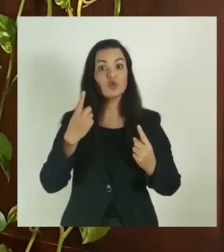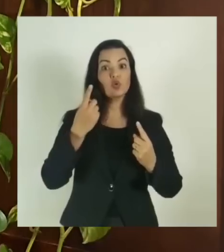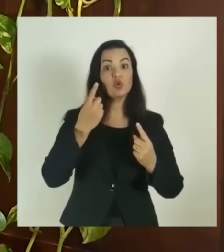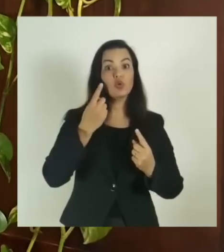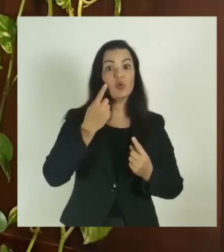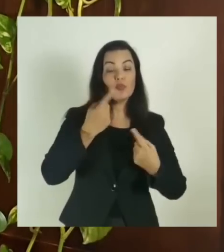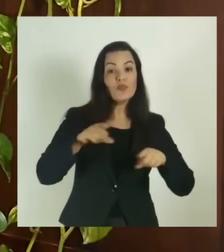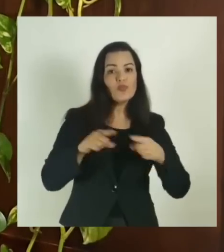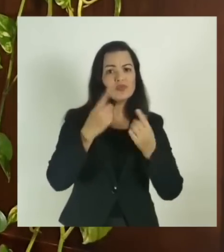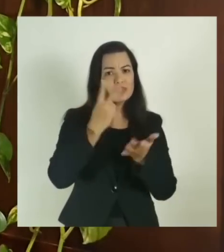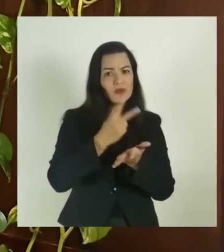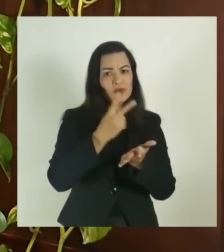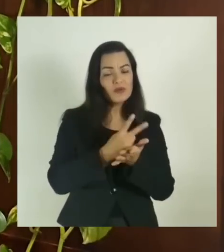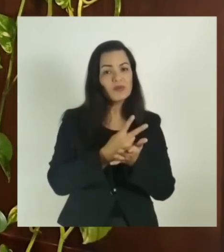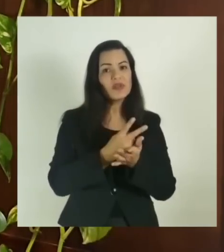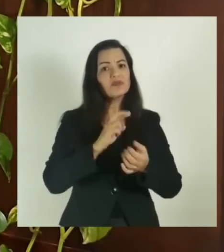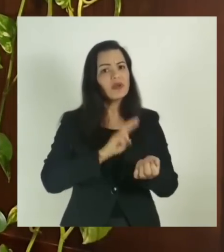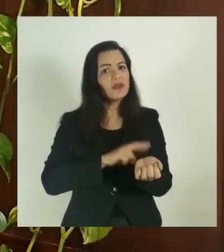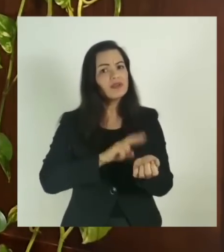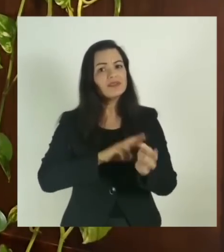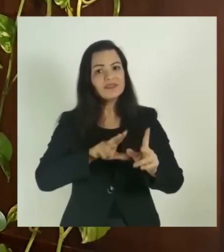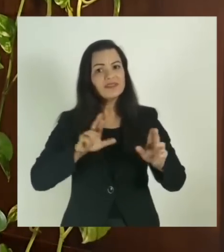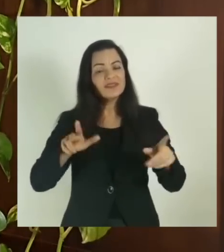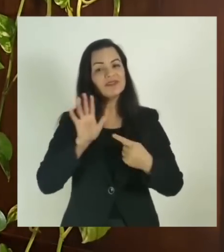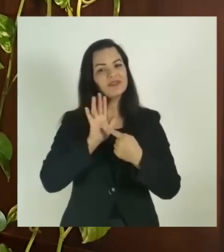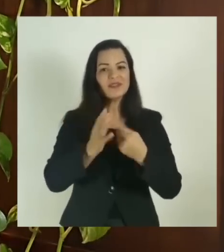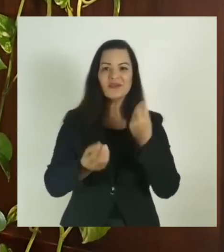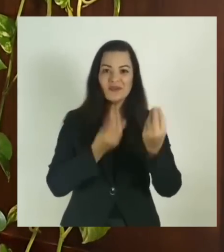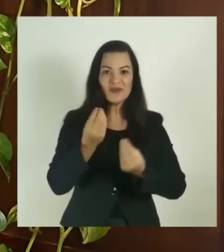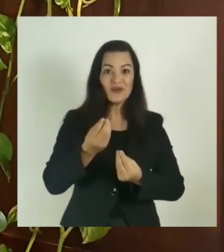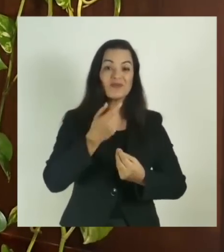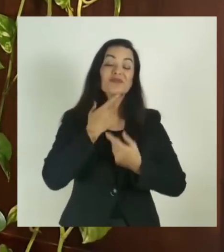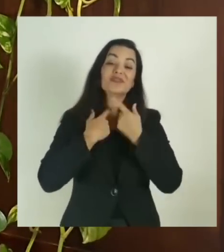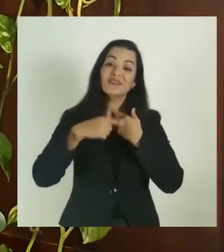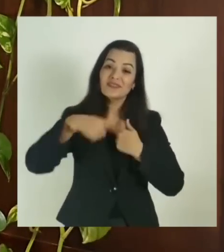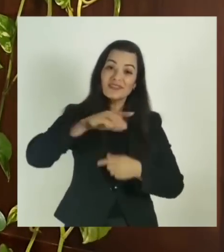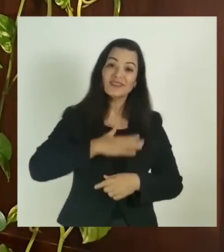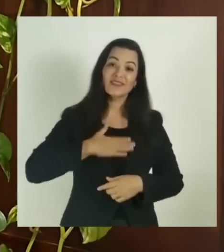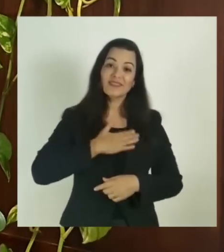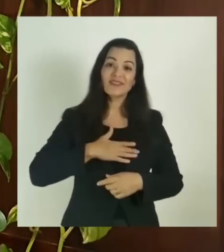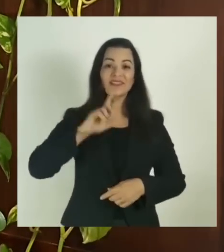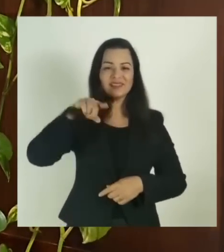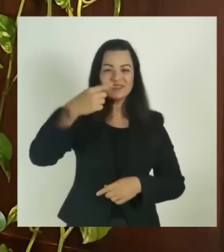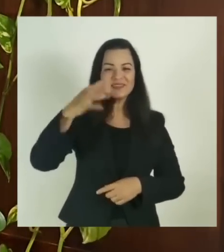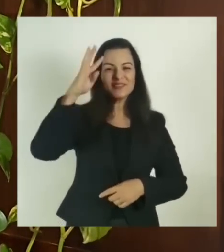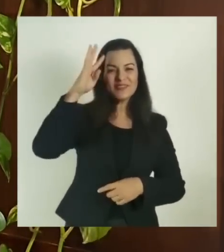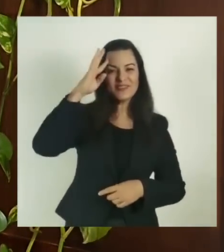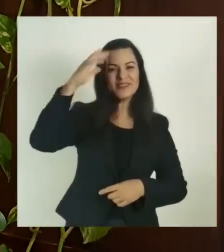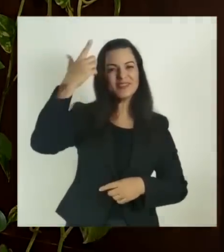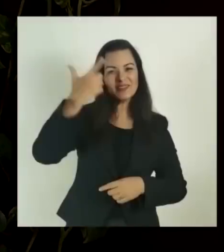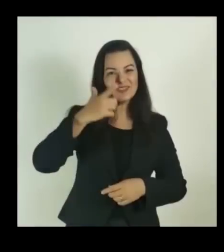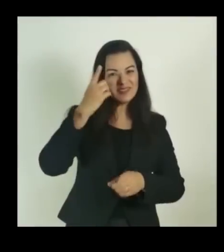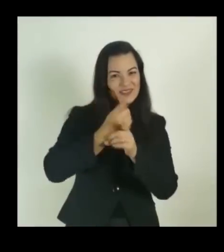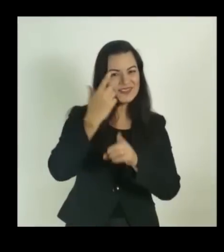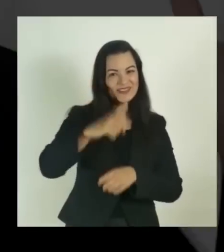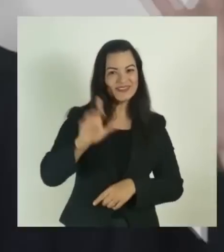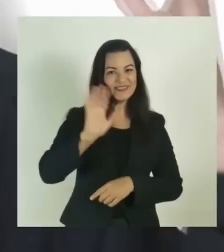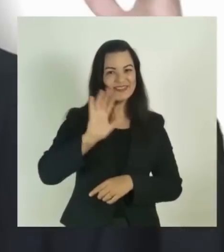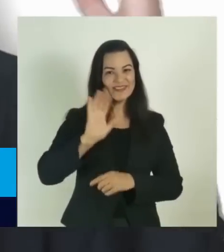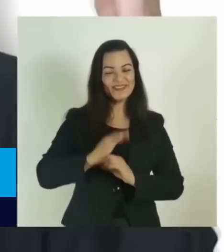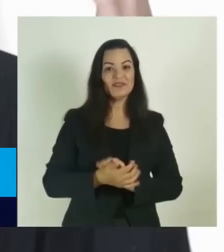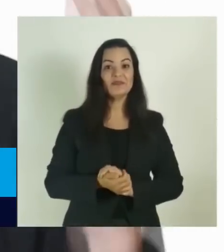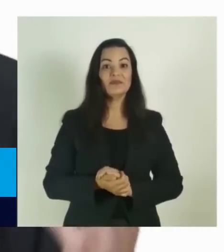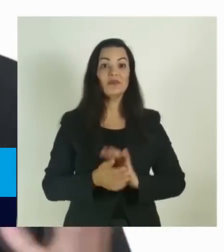e a ideia é mostrar para vocês como isso acontece. A gente espera que vocês gostem e se encontre de novo na próxima quarta. Até lá!